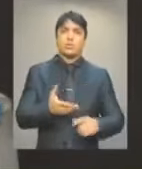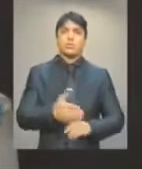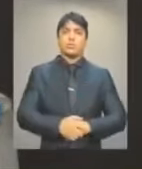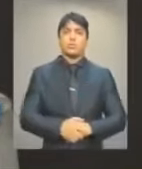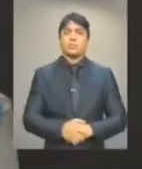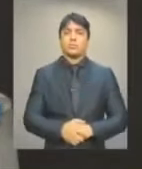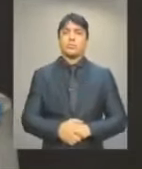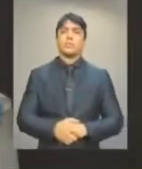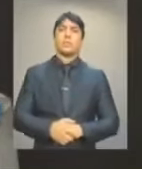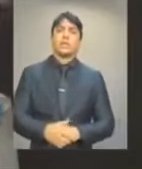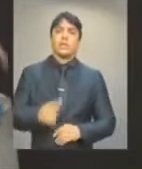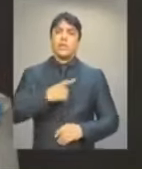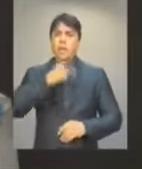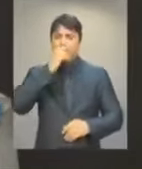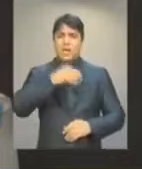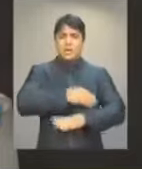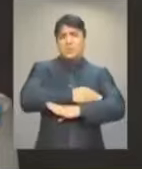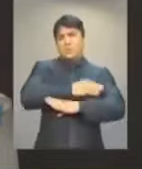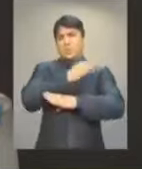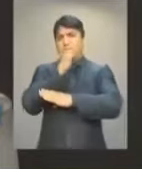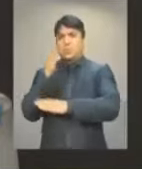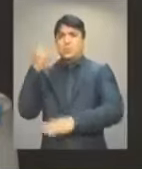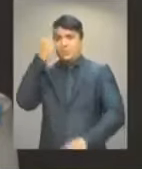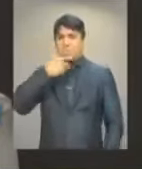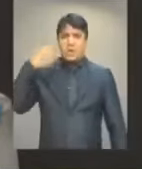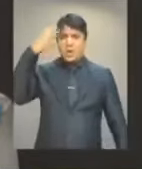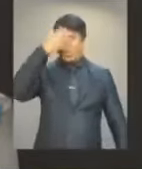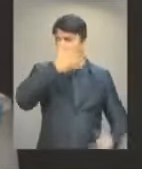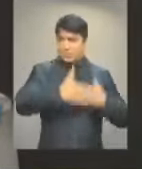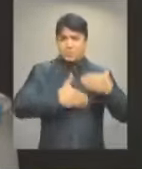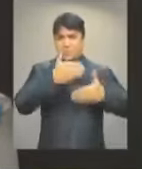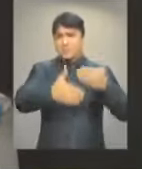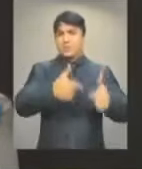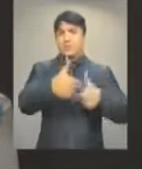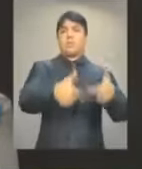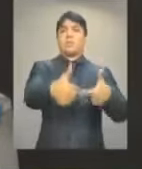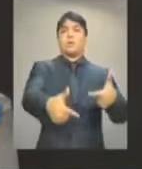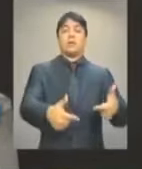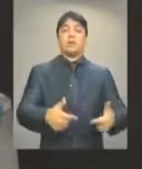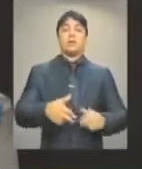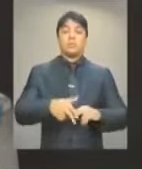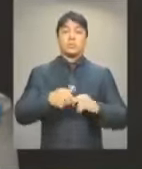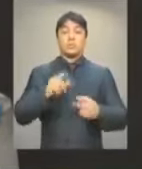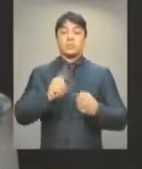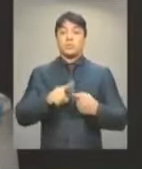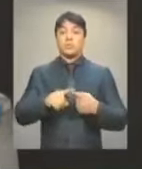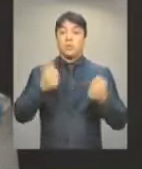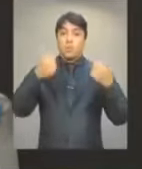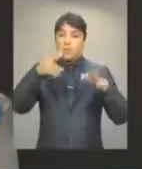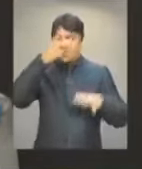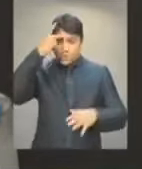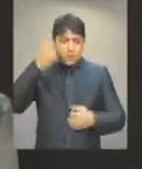ao médico que atravessa plantões de forma ininterrupta. Eu queria fazer uma homenagem ao